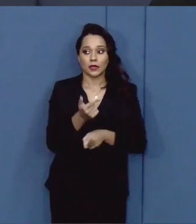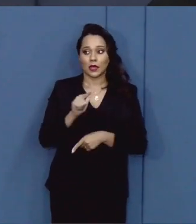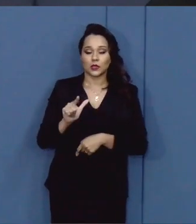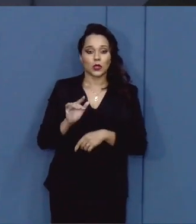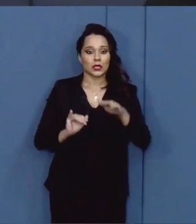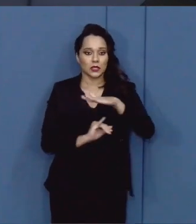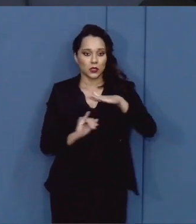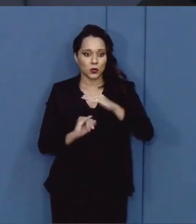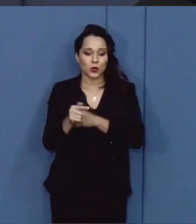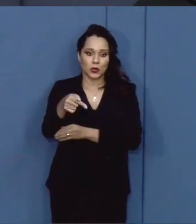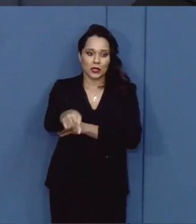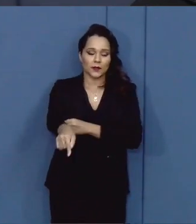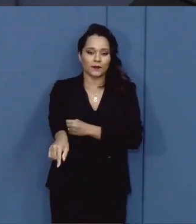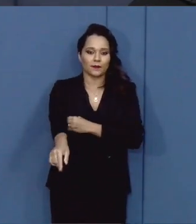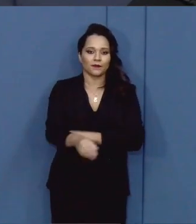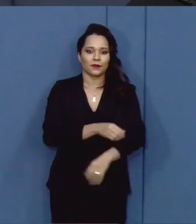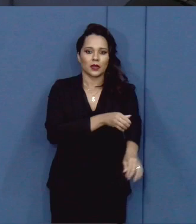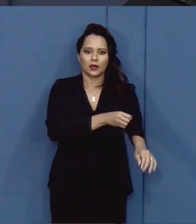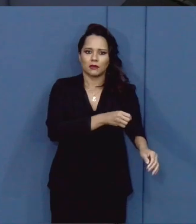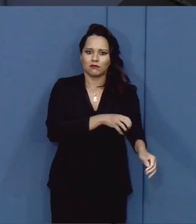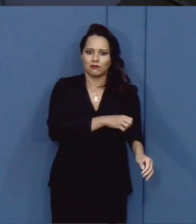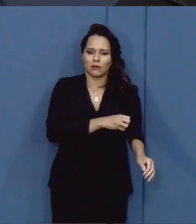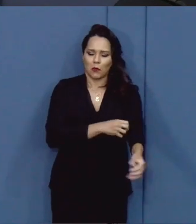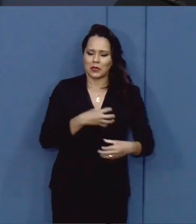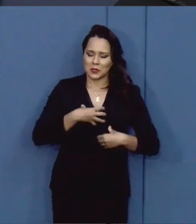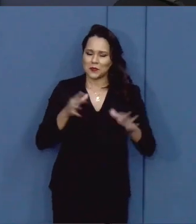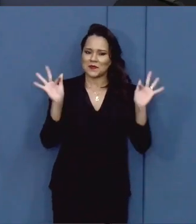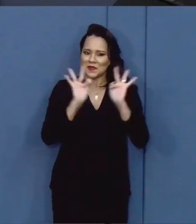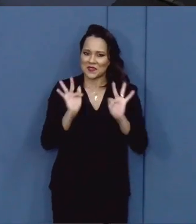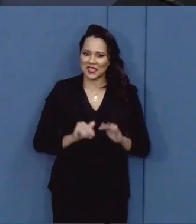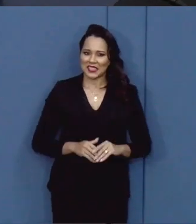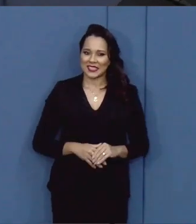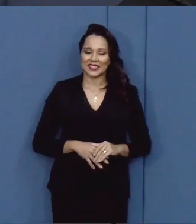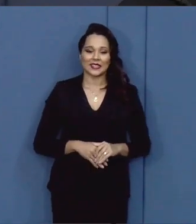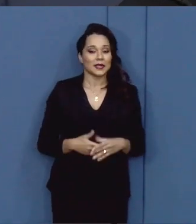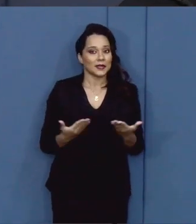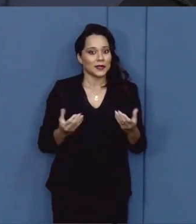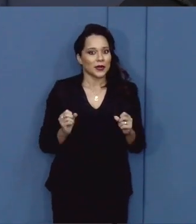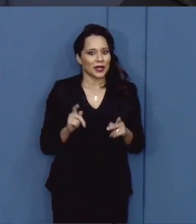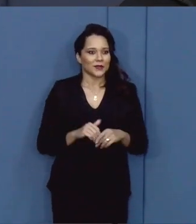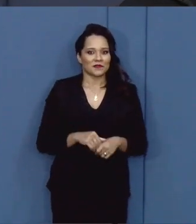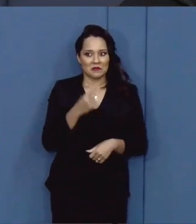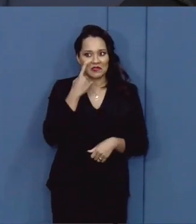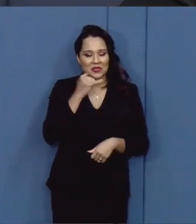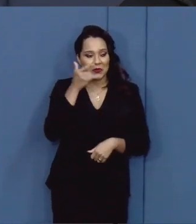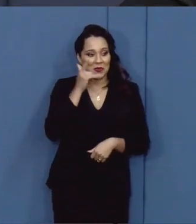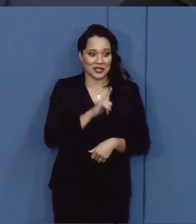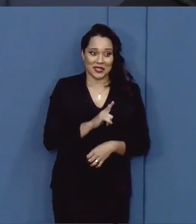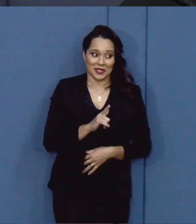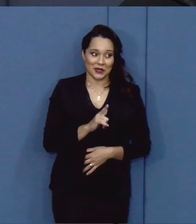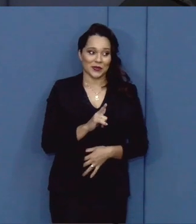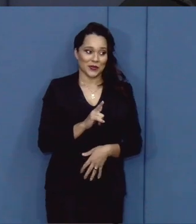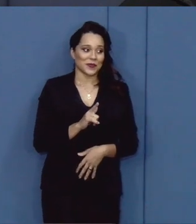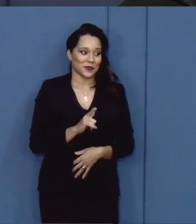demais instituições aqui presentes. Eu fiquei muito feliz e vamos lá, vamos ver se eu consigo,